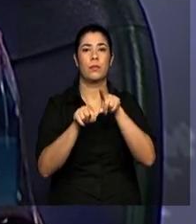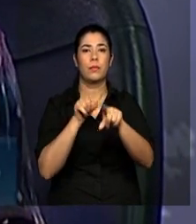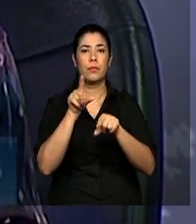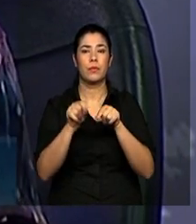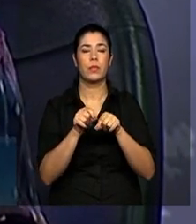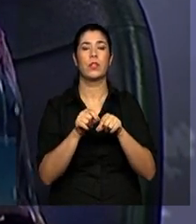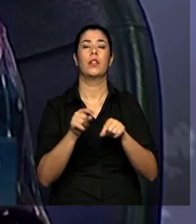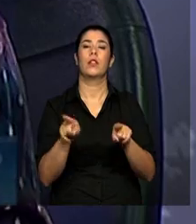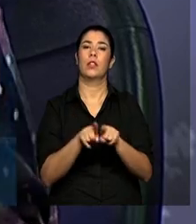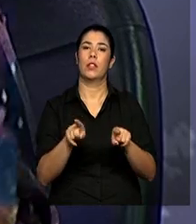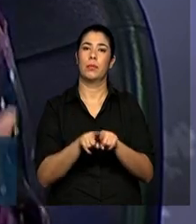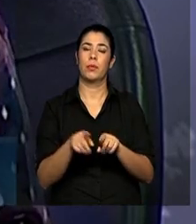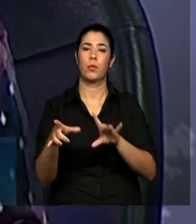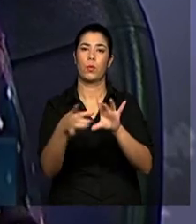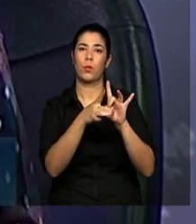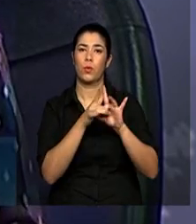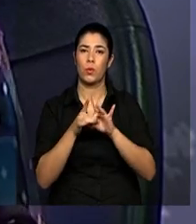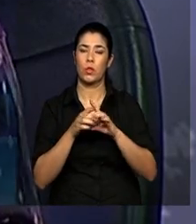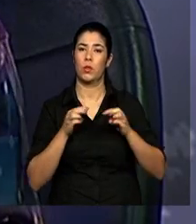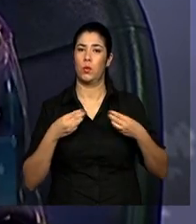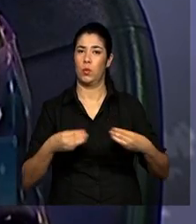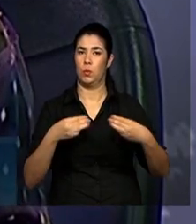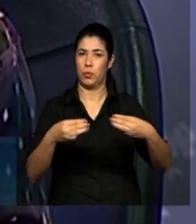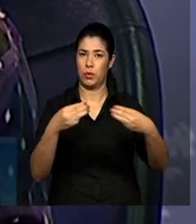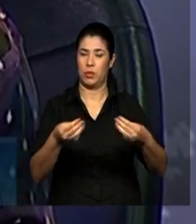três ministérios é para mostrar